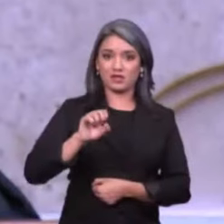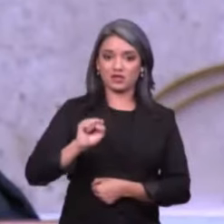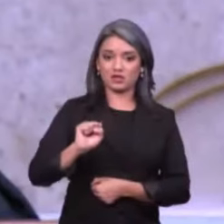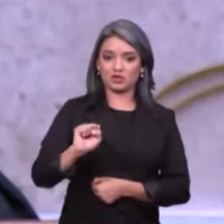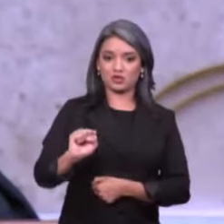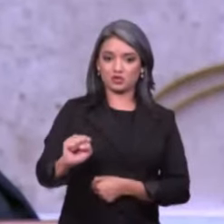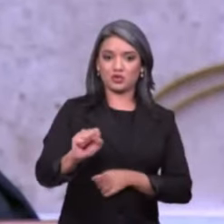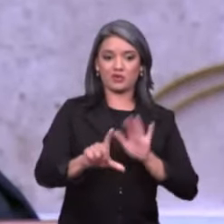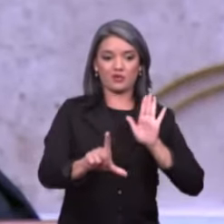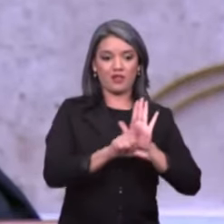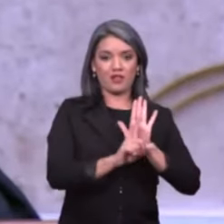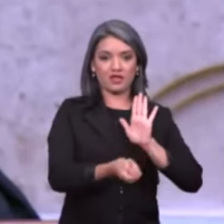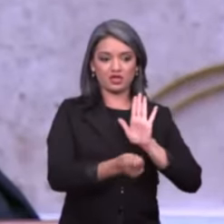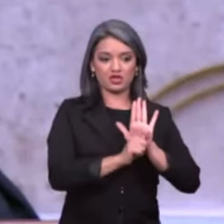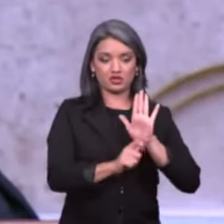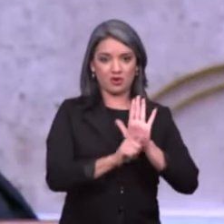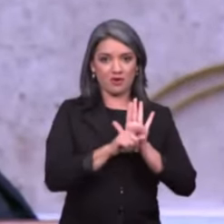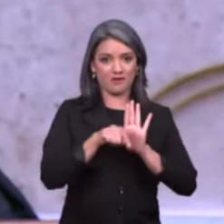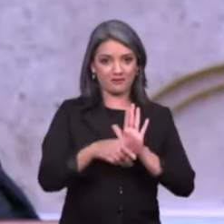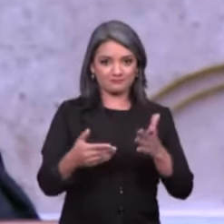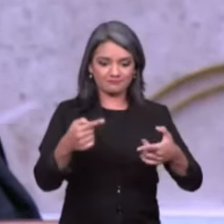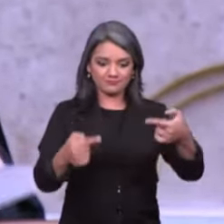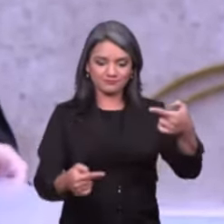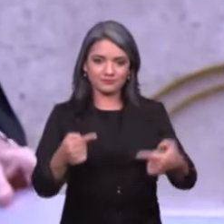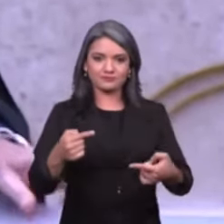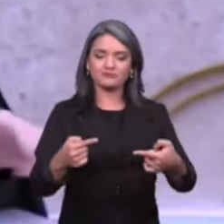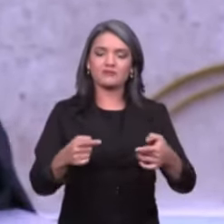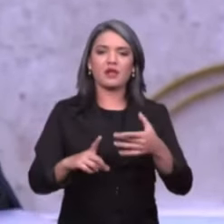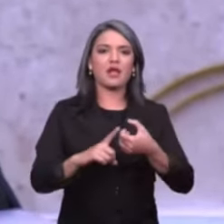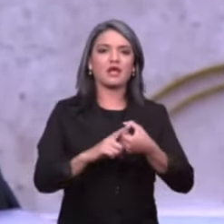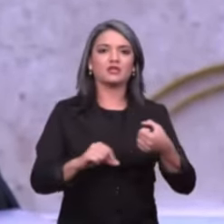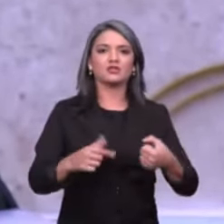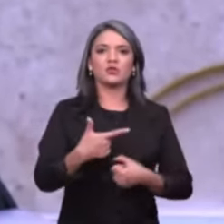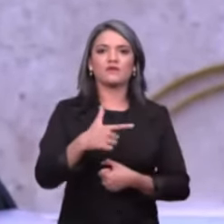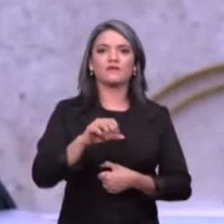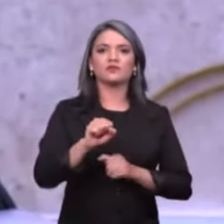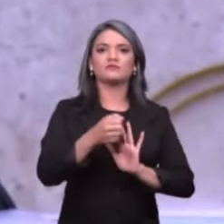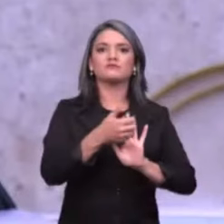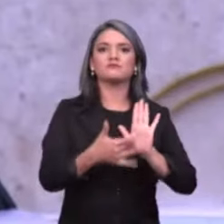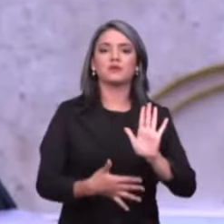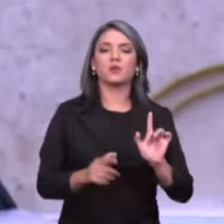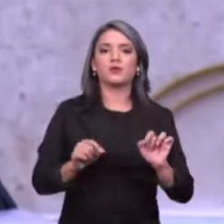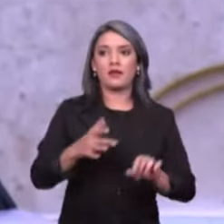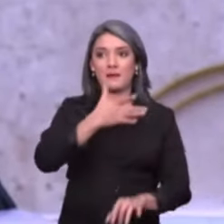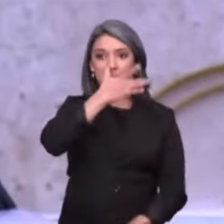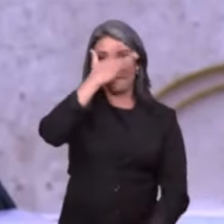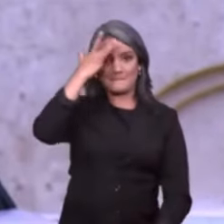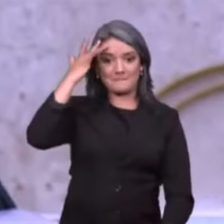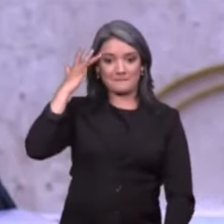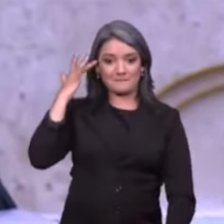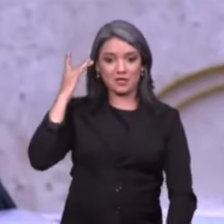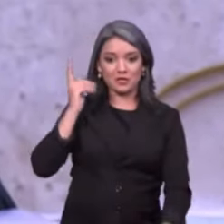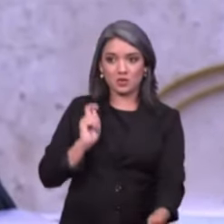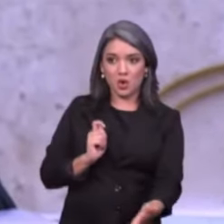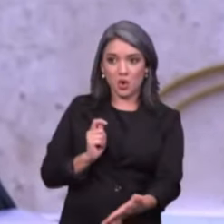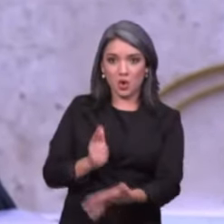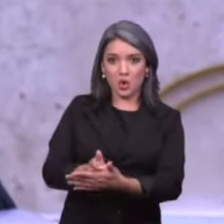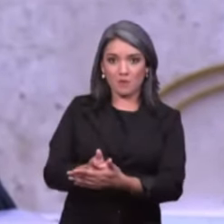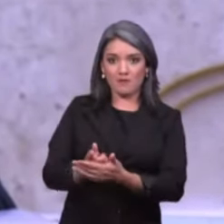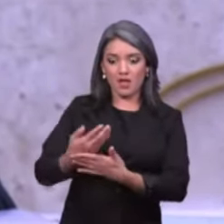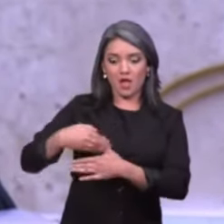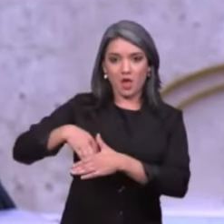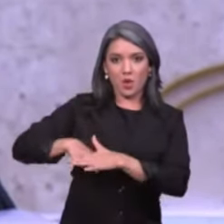Código da Lei de Drogas, que diz o seguinte: quem adquirir, guardar, tiver